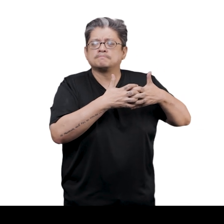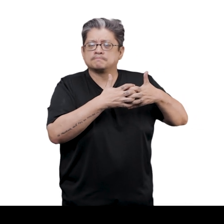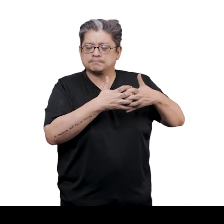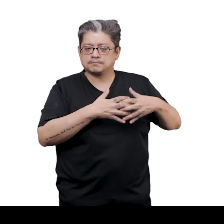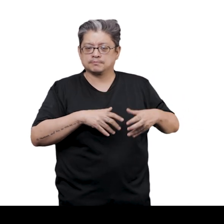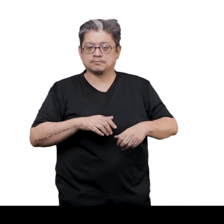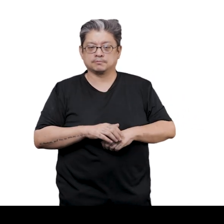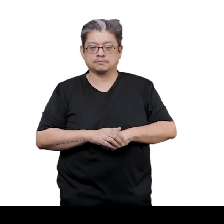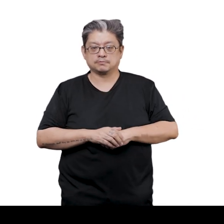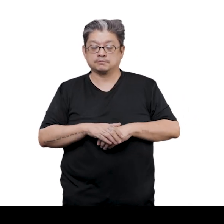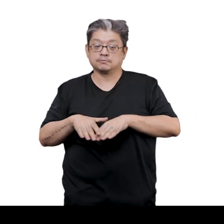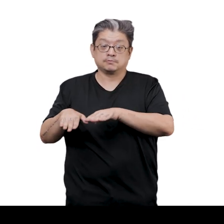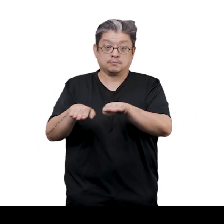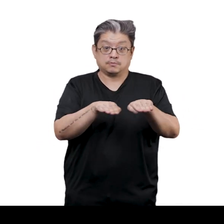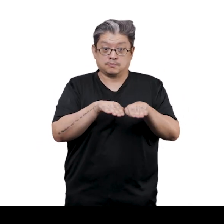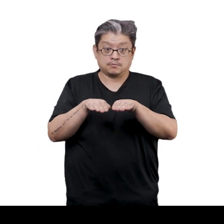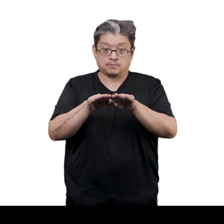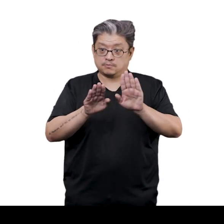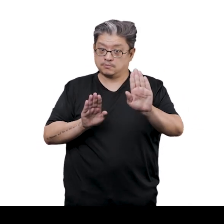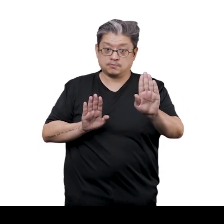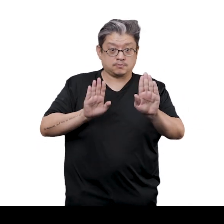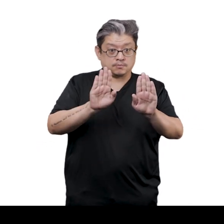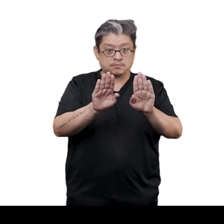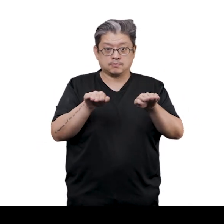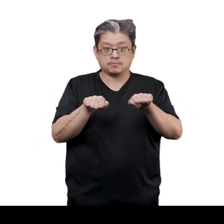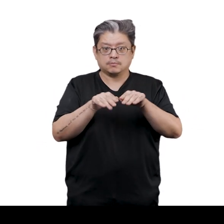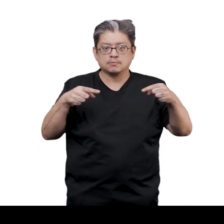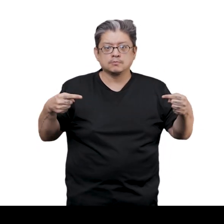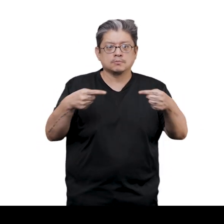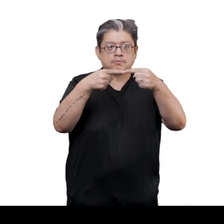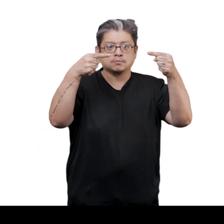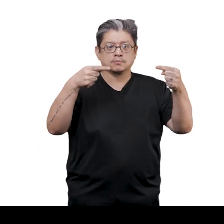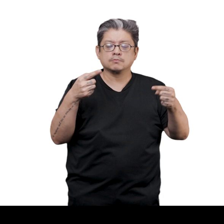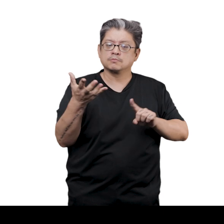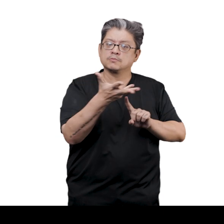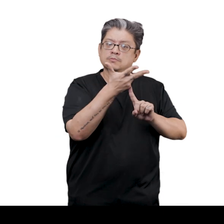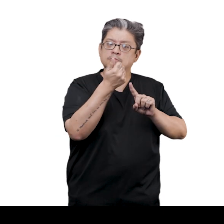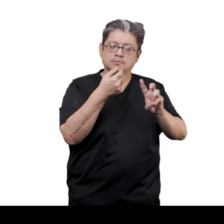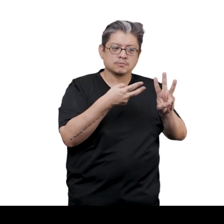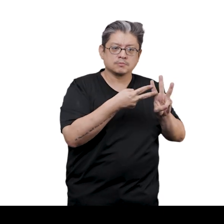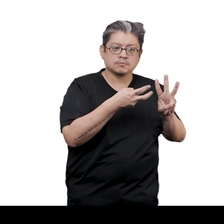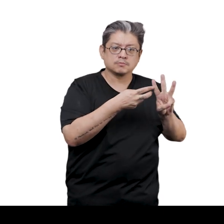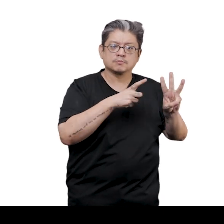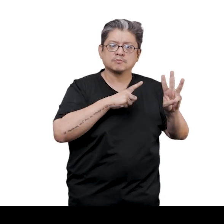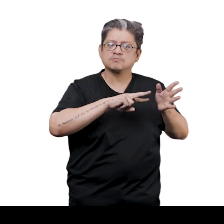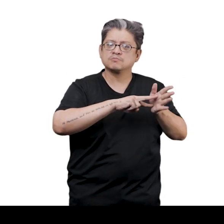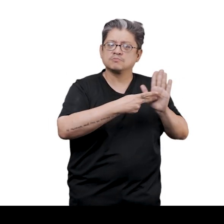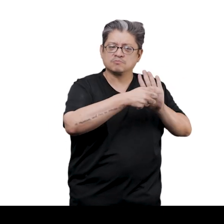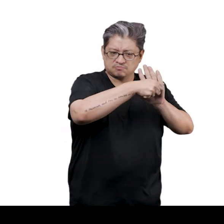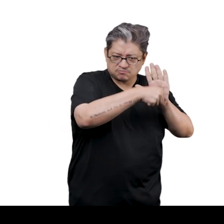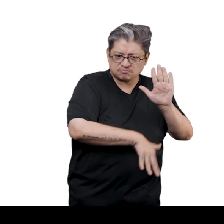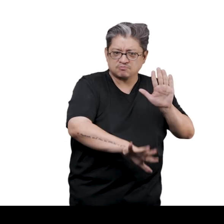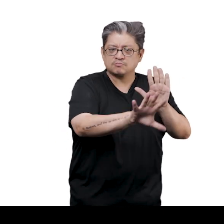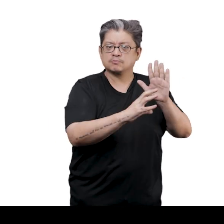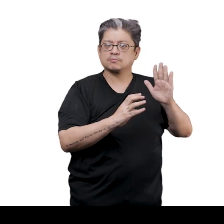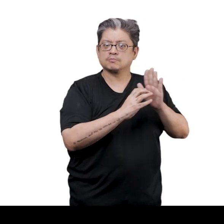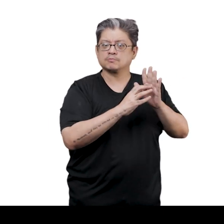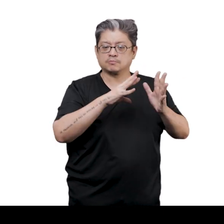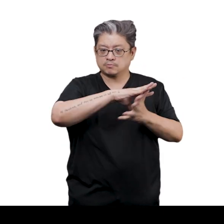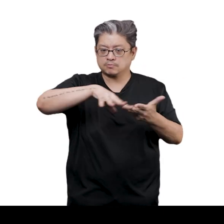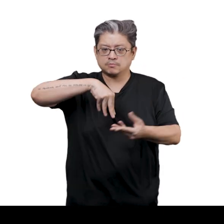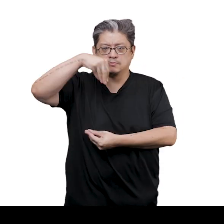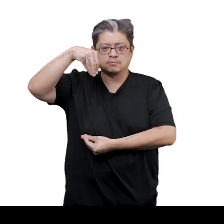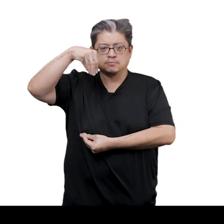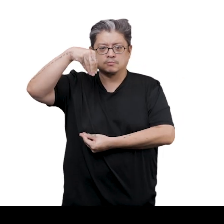também fazem parte do repertório de artistas indígenas e podem ganhar significados simbólicos e espirituais.